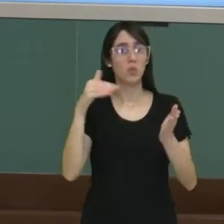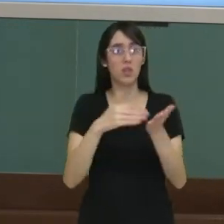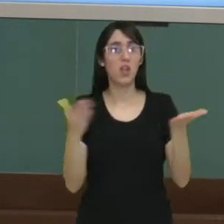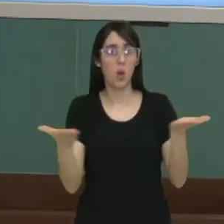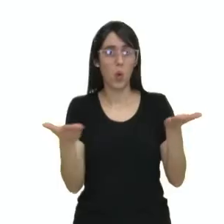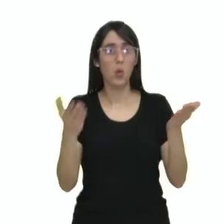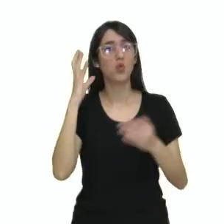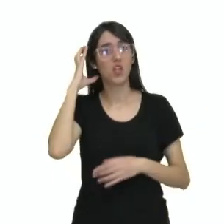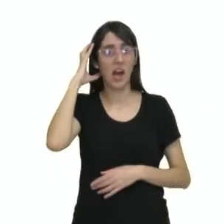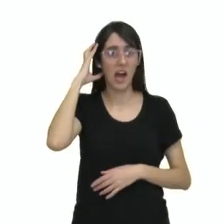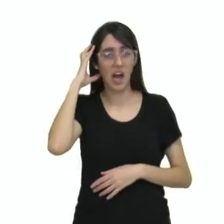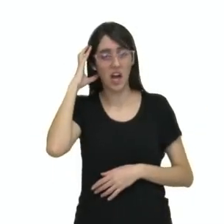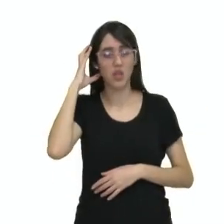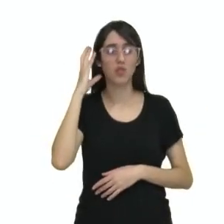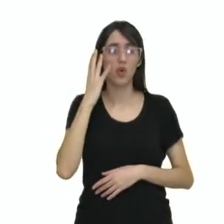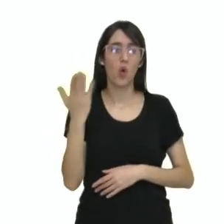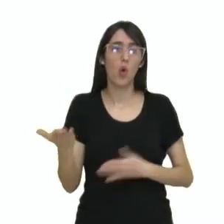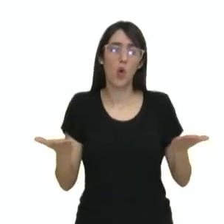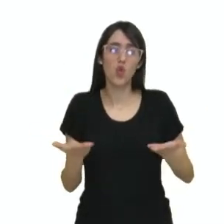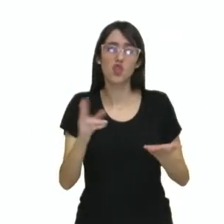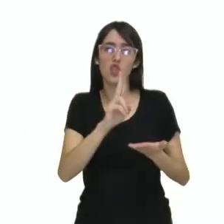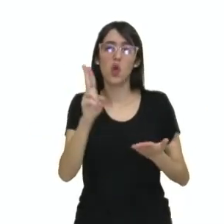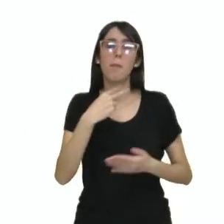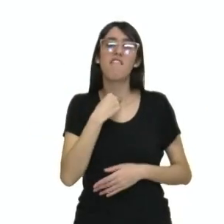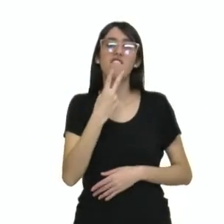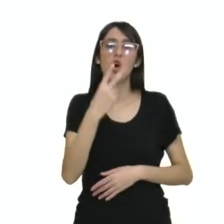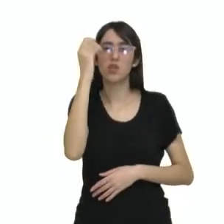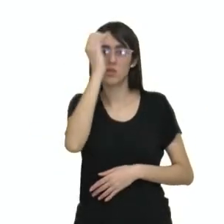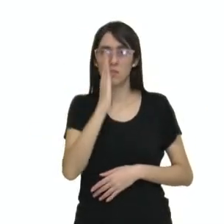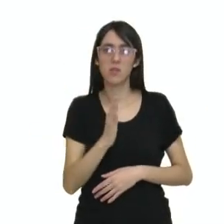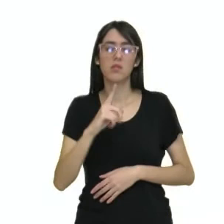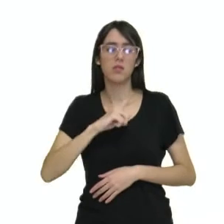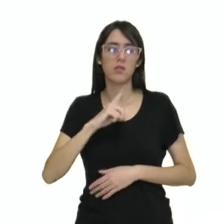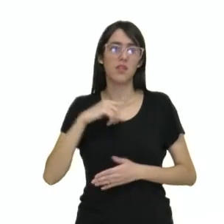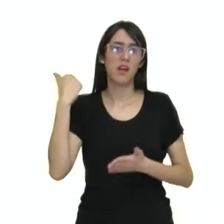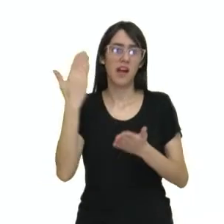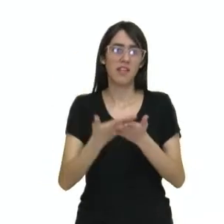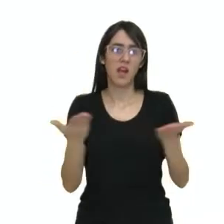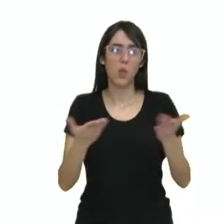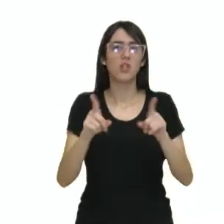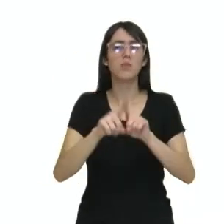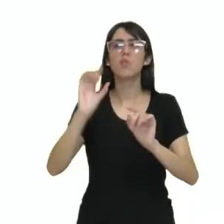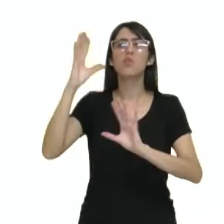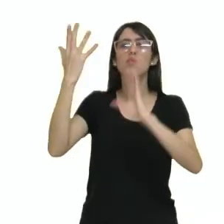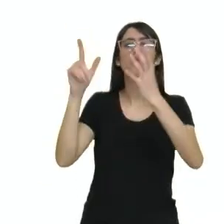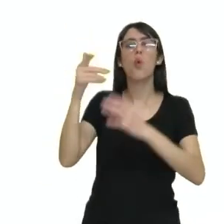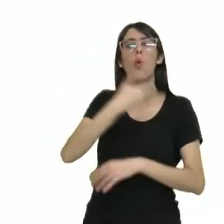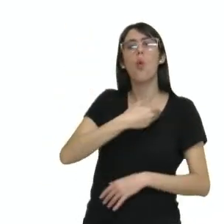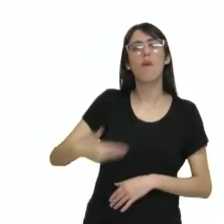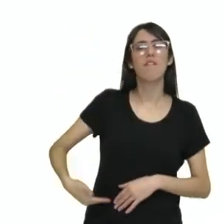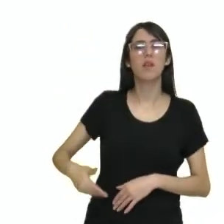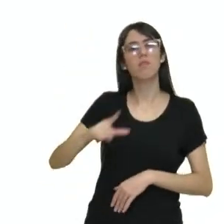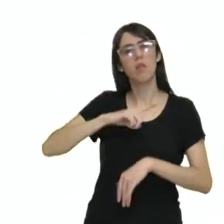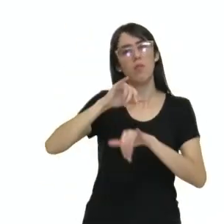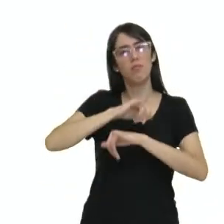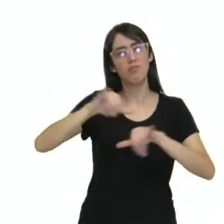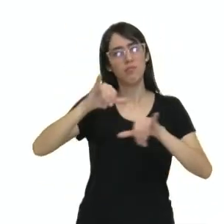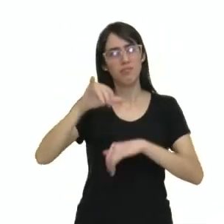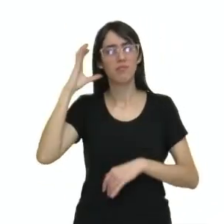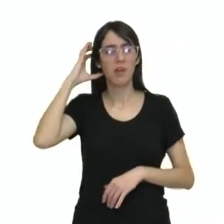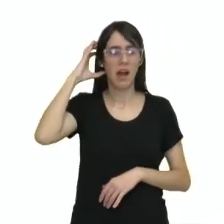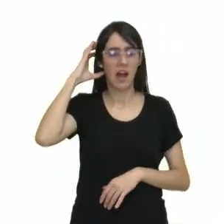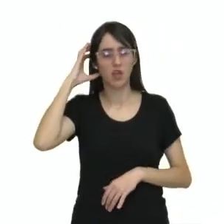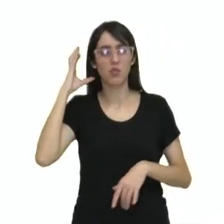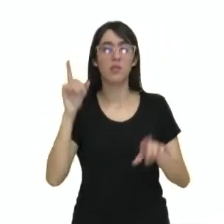Brasil, né, na Voz do Brasil atual, né, e as realizações do governo. E principalmente, pessoal, era o momento de falar